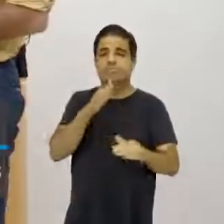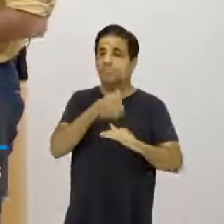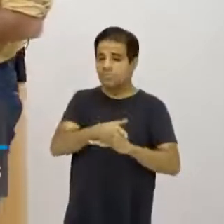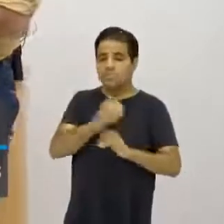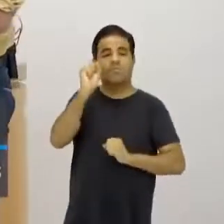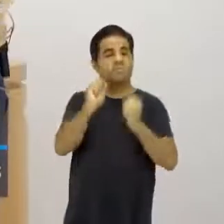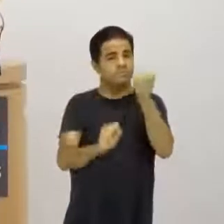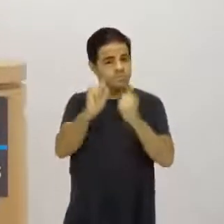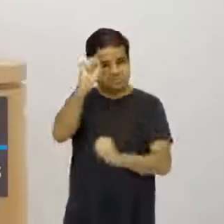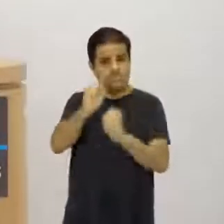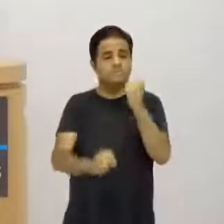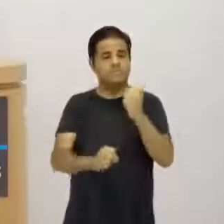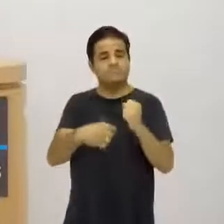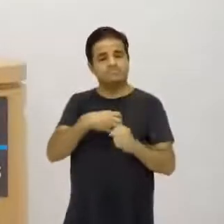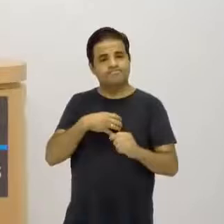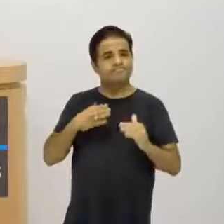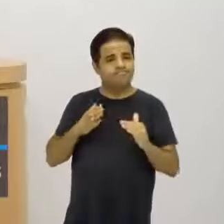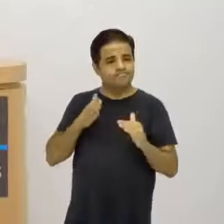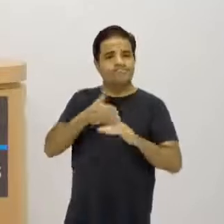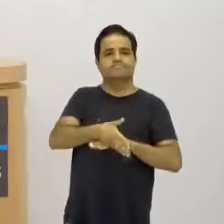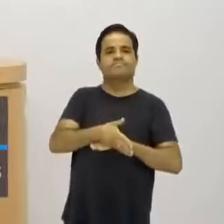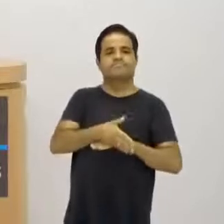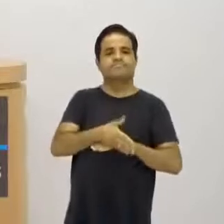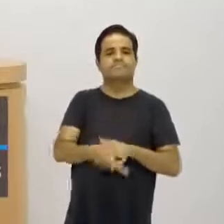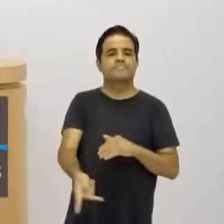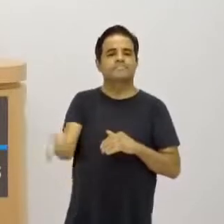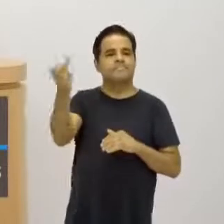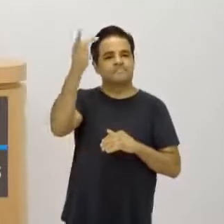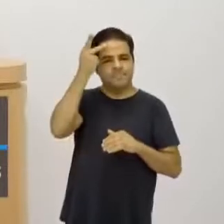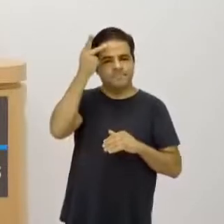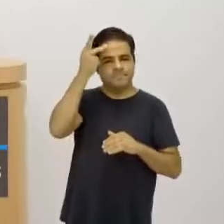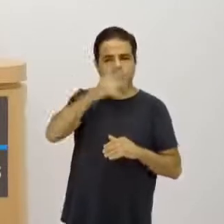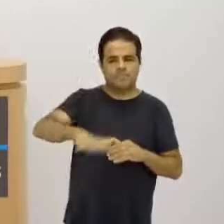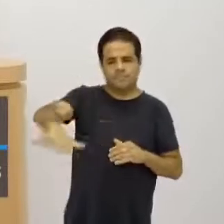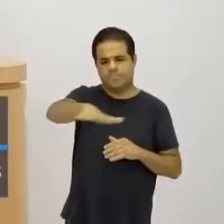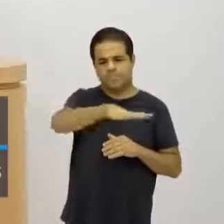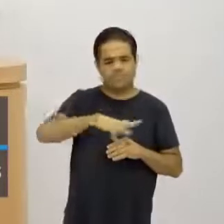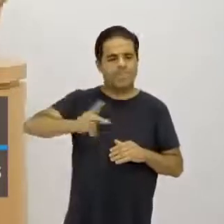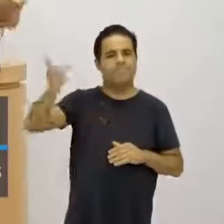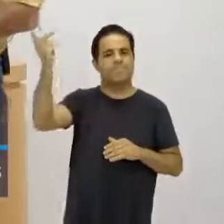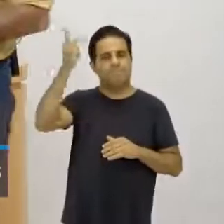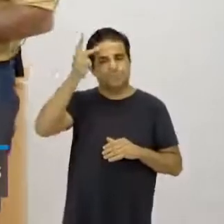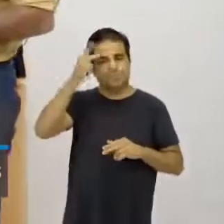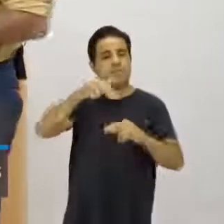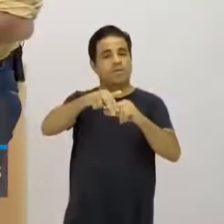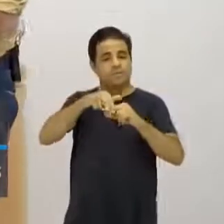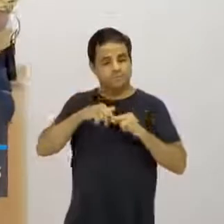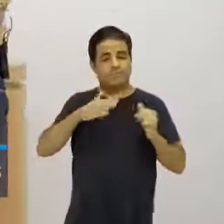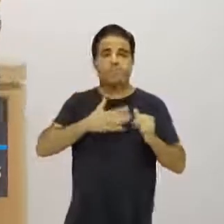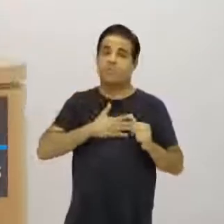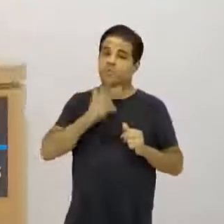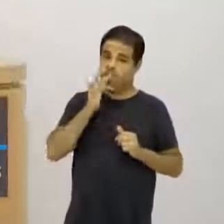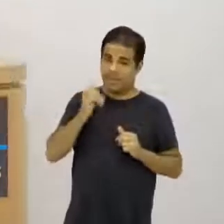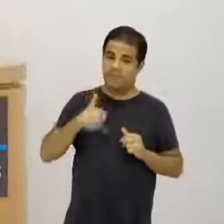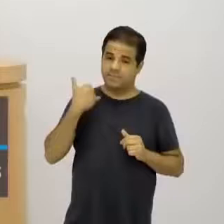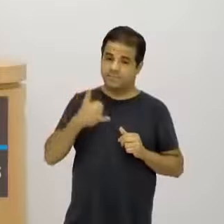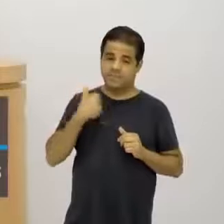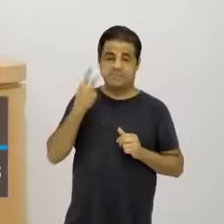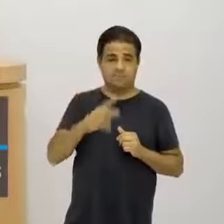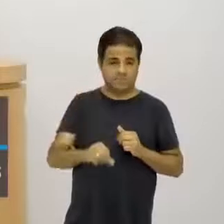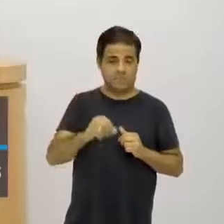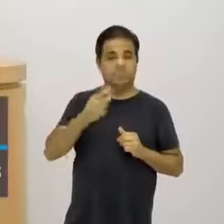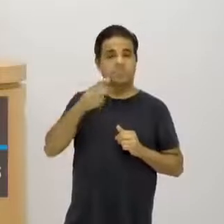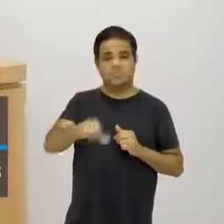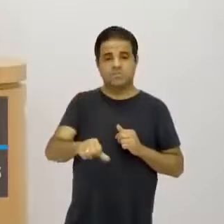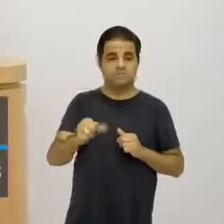a indústria, e a indústria se situa em São Paulo e nos arredores de São Paulo. É por isso que meu pai, então, com 20 anos, 19, 20